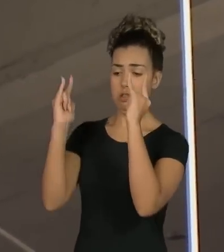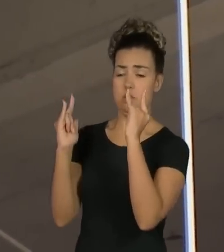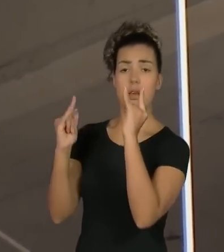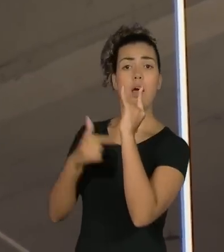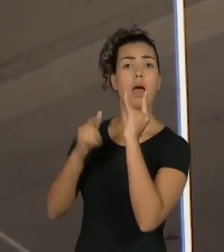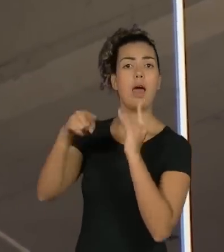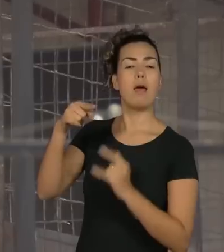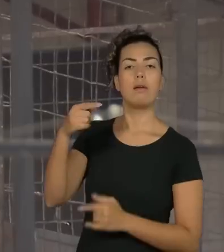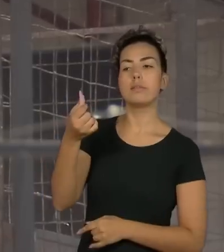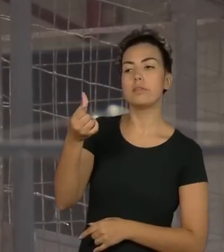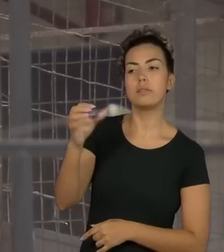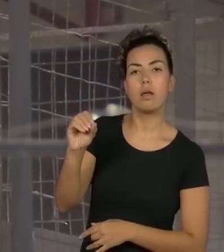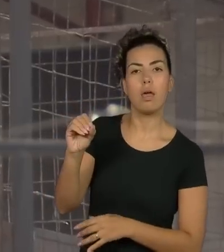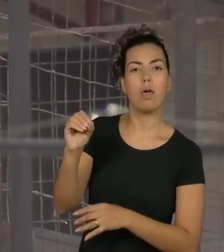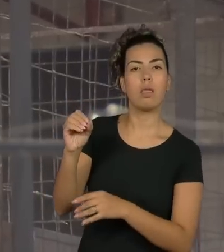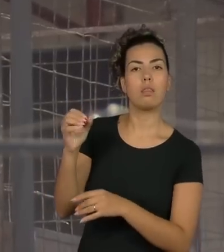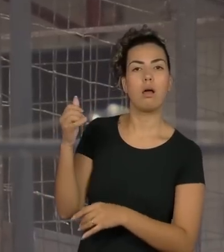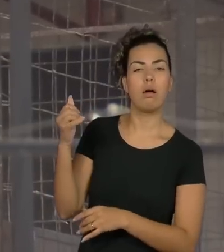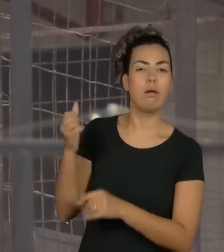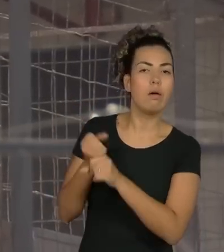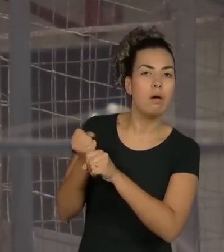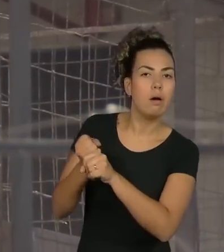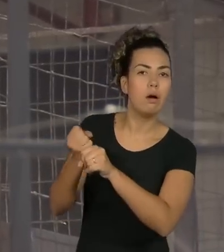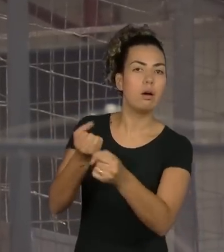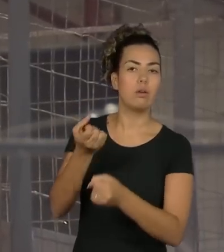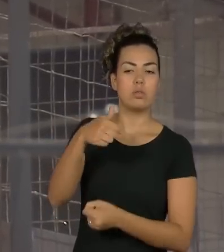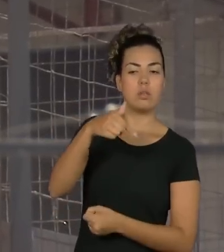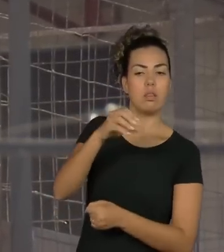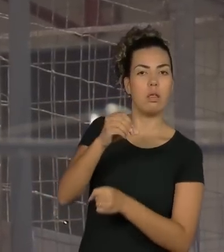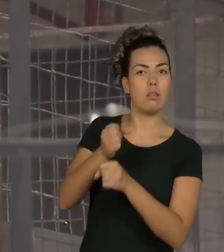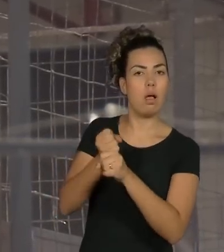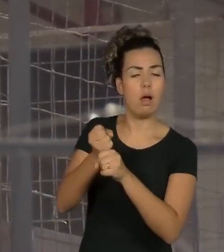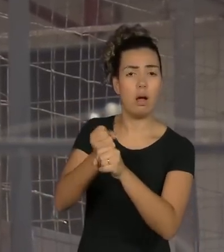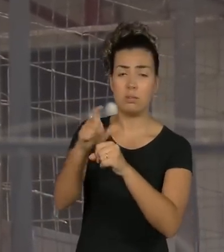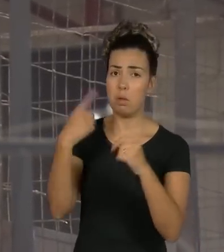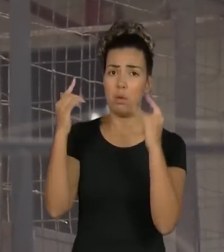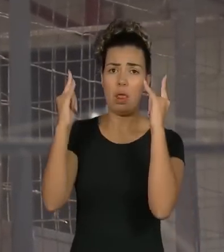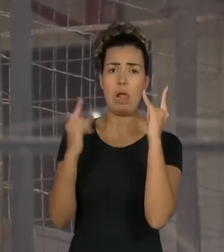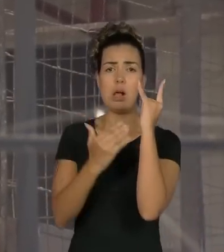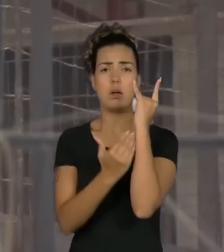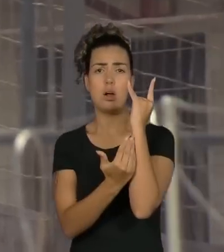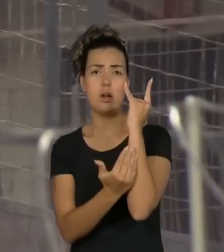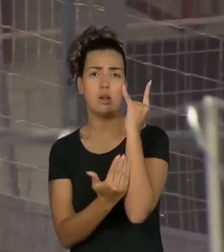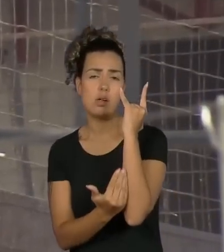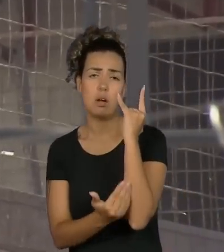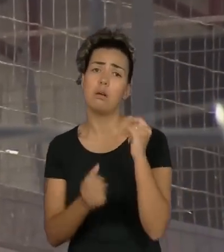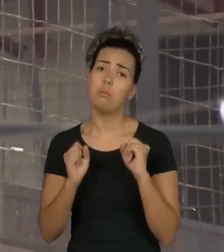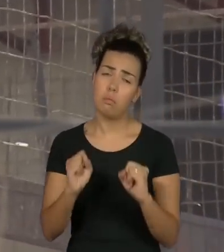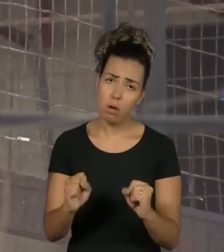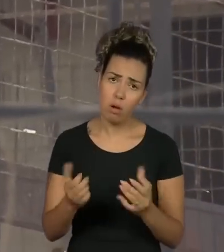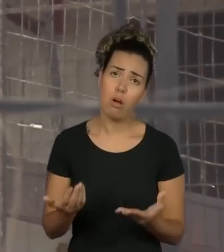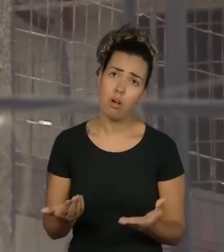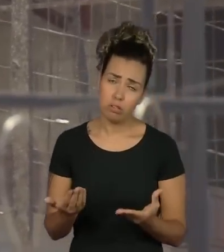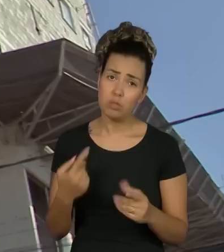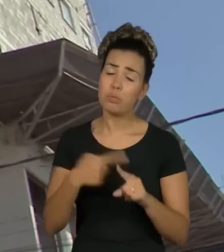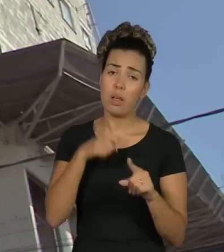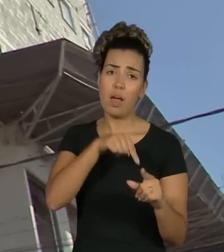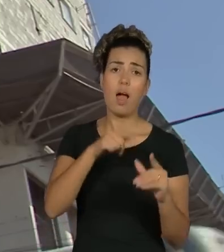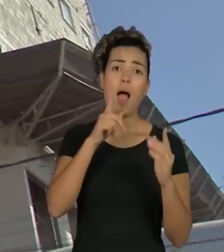manutenção. A alvenaria, o tijolo tradicional, sempre foi um material muito bom, mas ele absorve muita